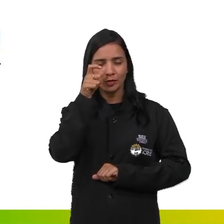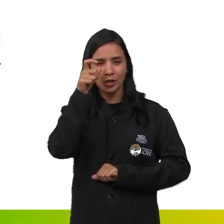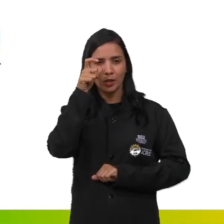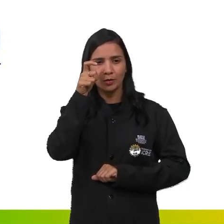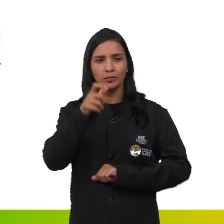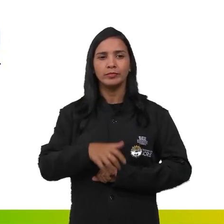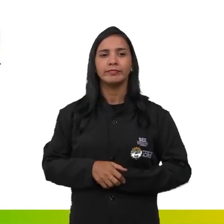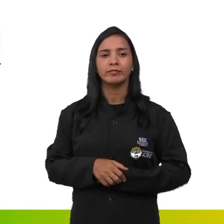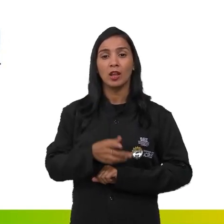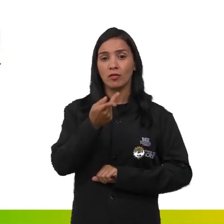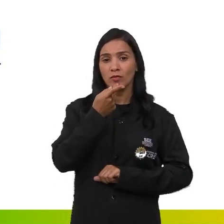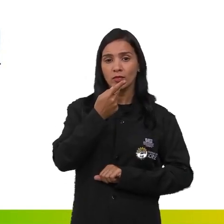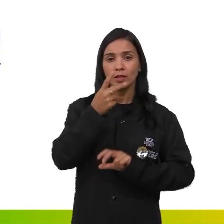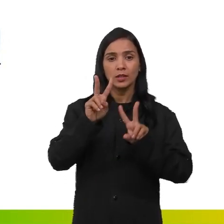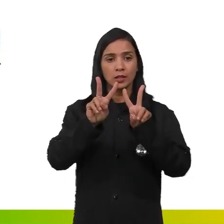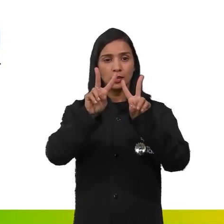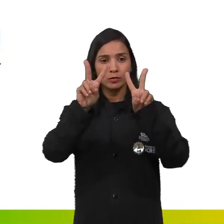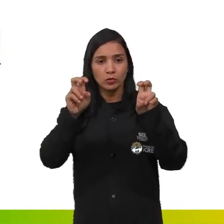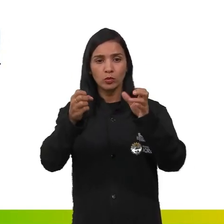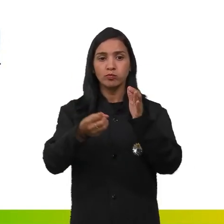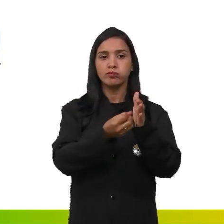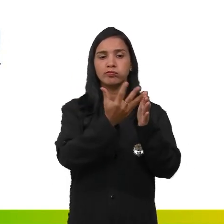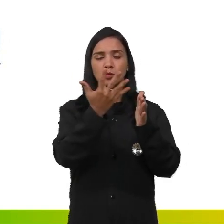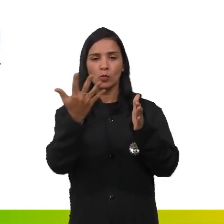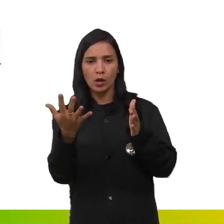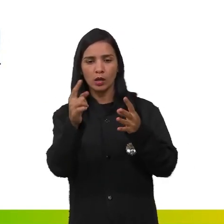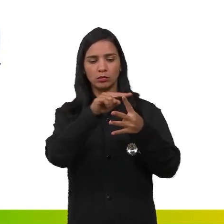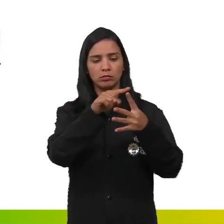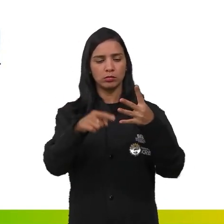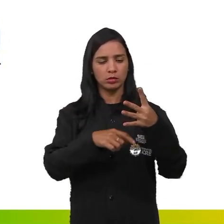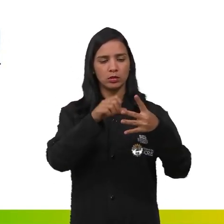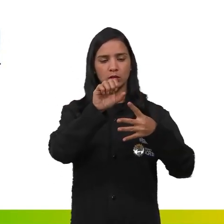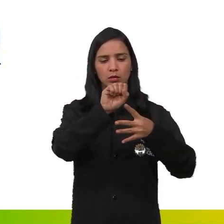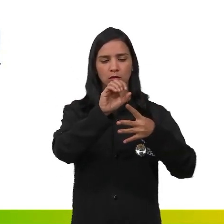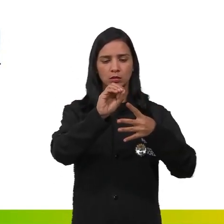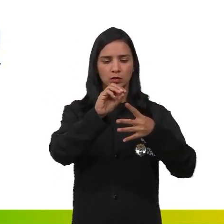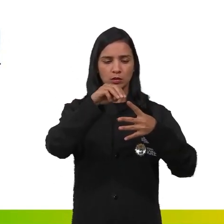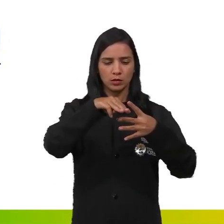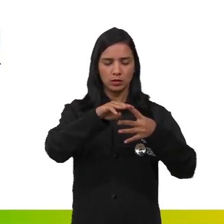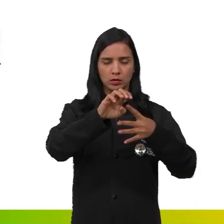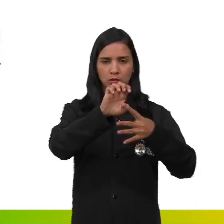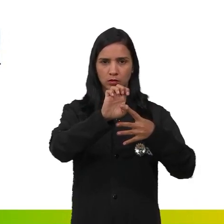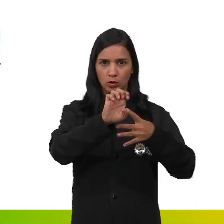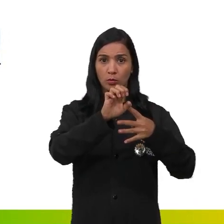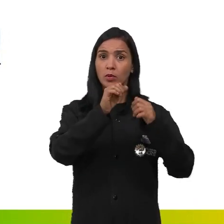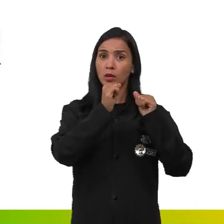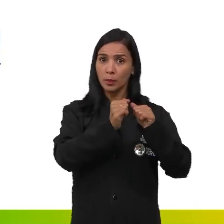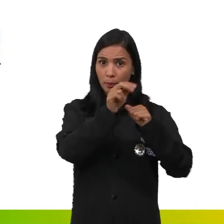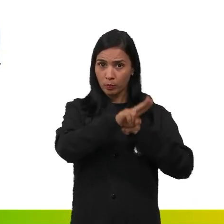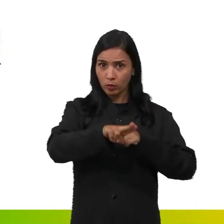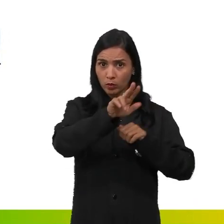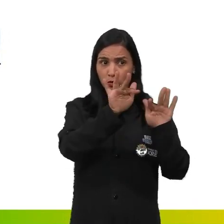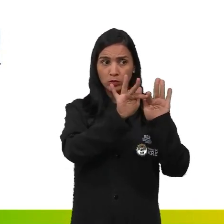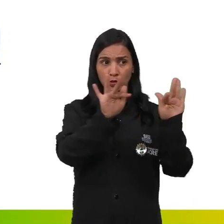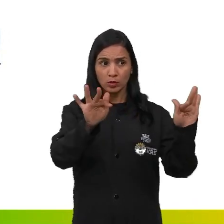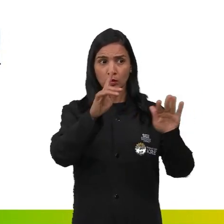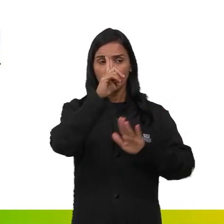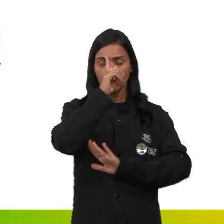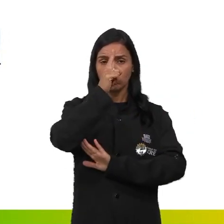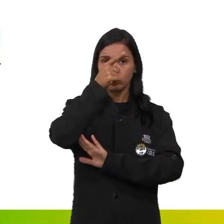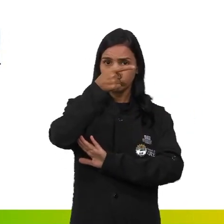pouco sobre os quantificadores, o some, que nós podemos utilizar em frases